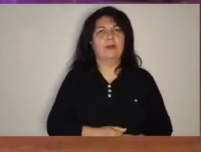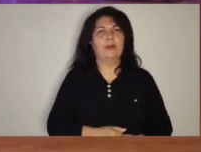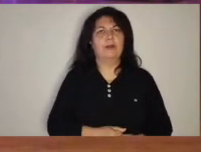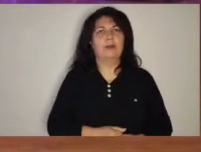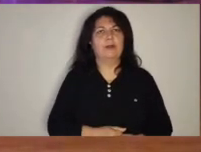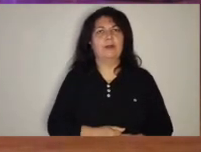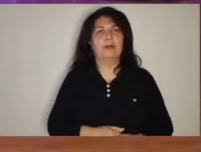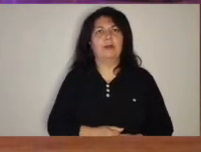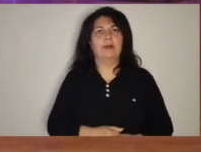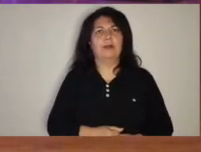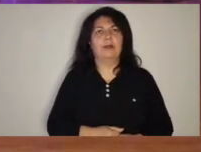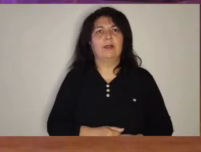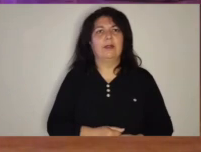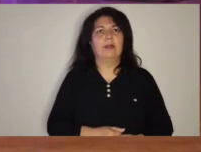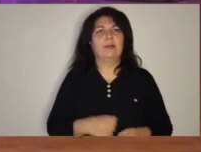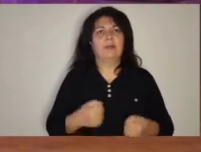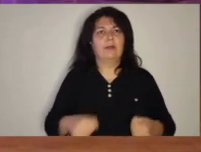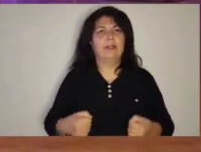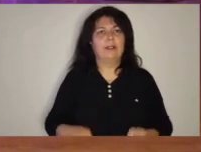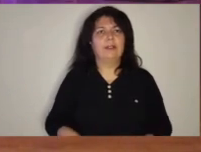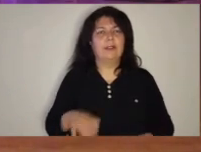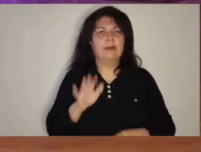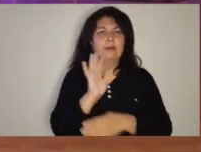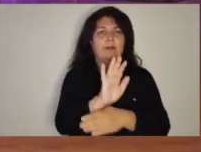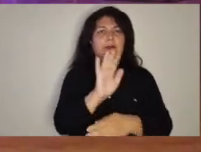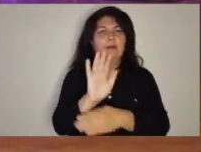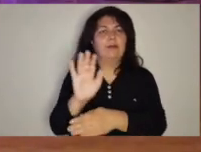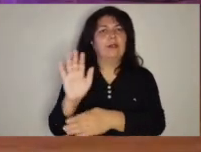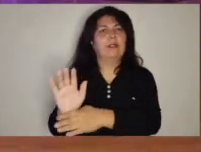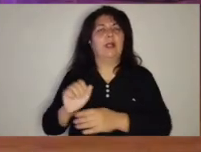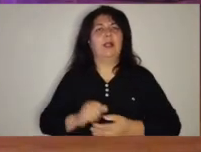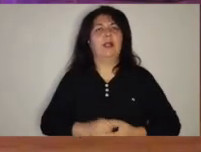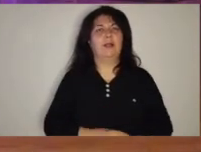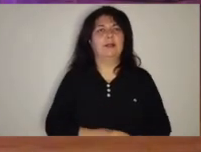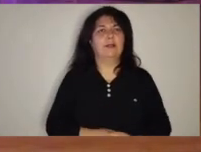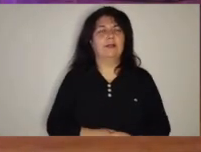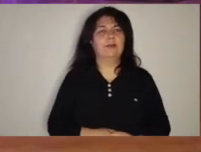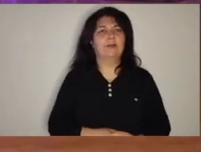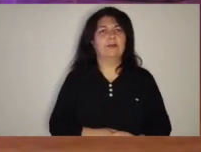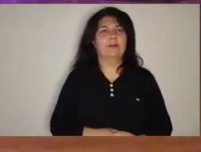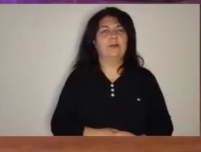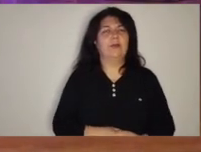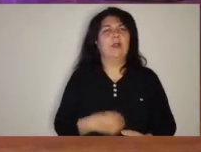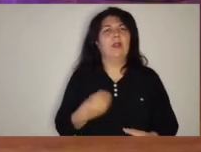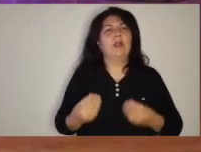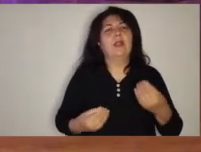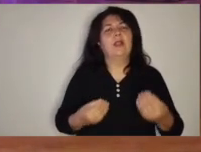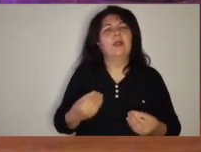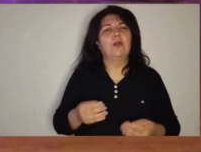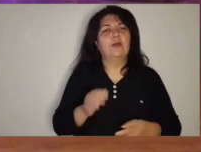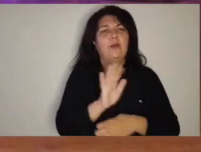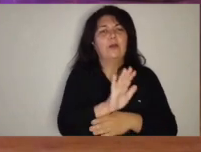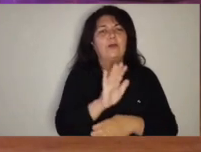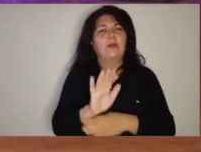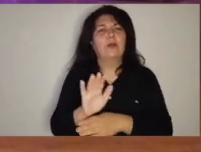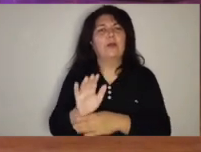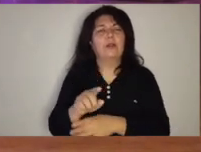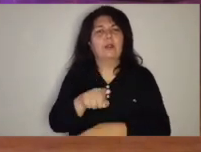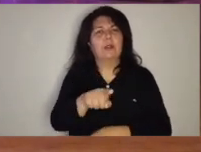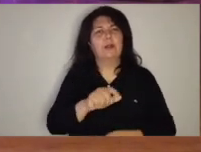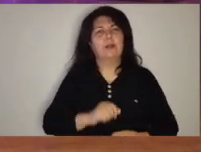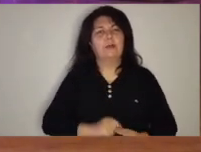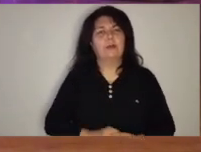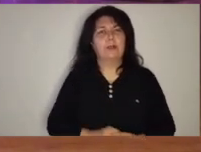porque o Chico, antes de ser meu, ele é de Deus. O Pedro, antes de ser meu, ele é do Senhor. E como eu